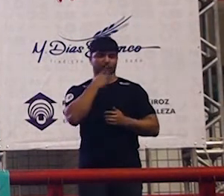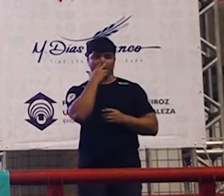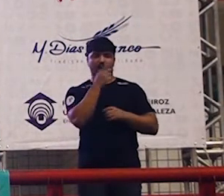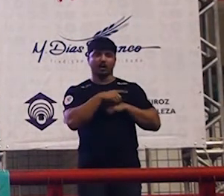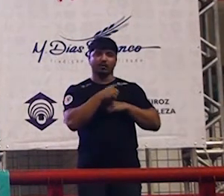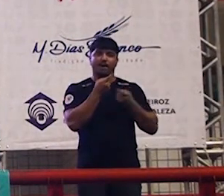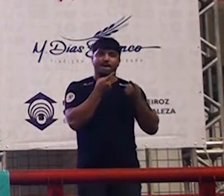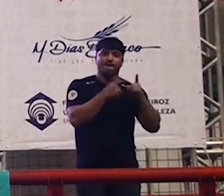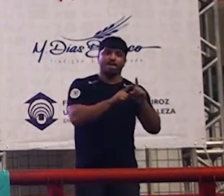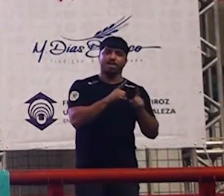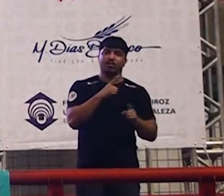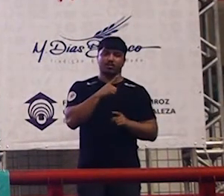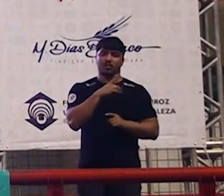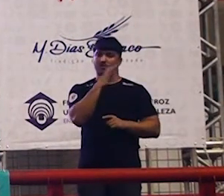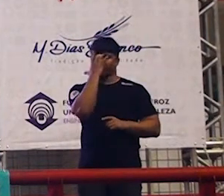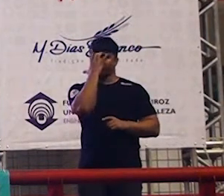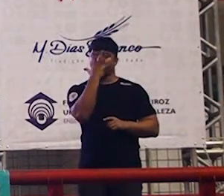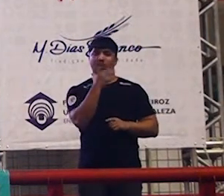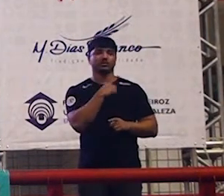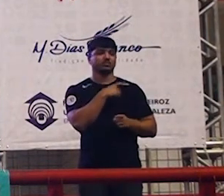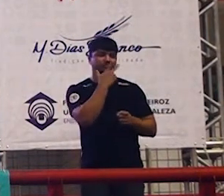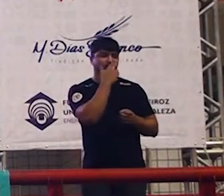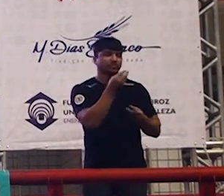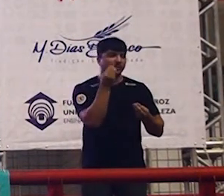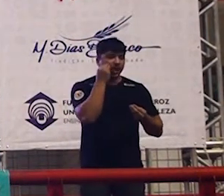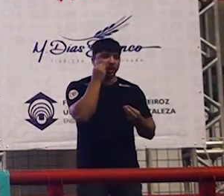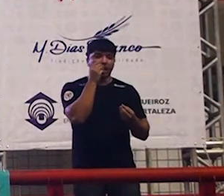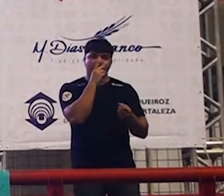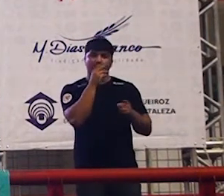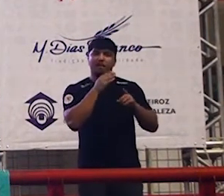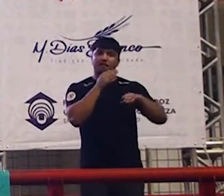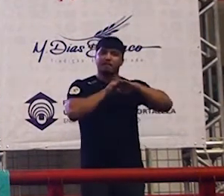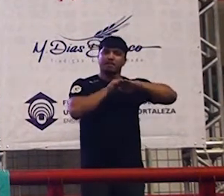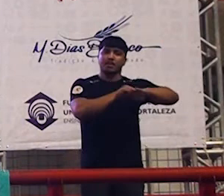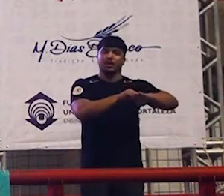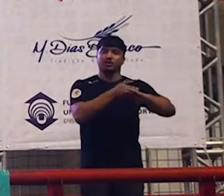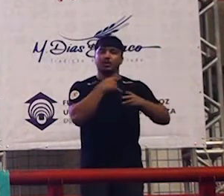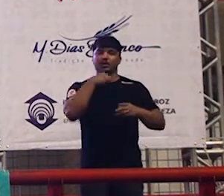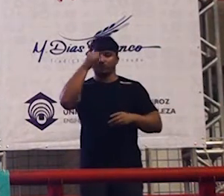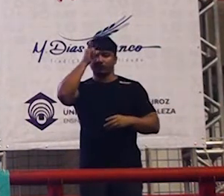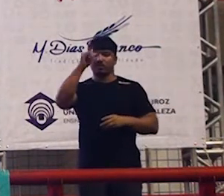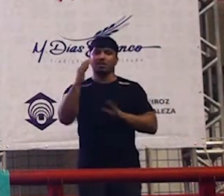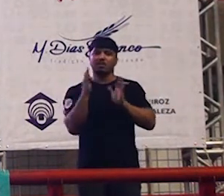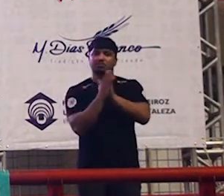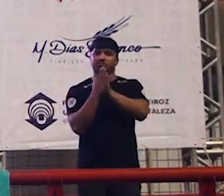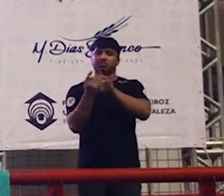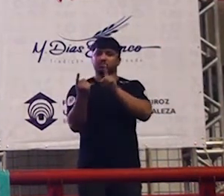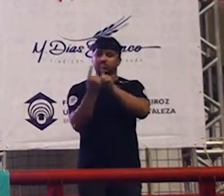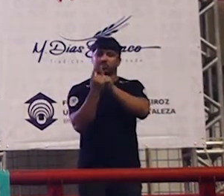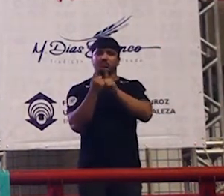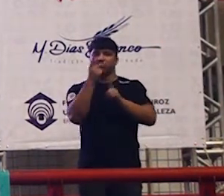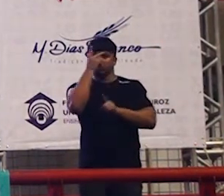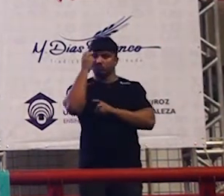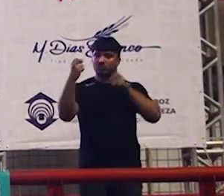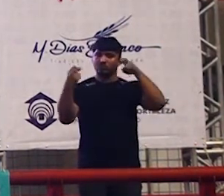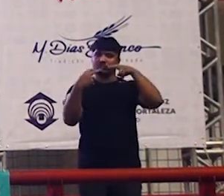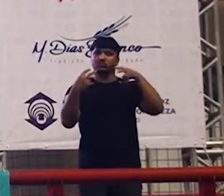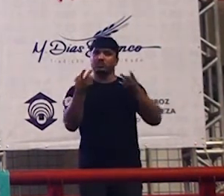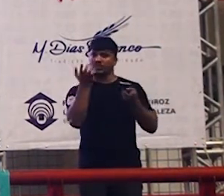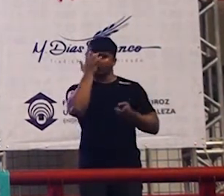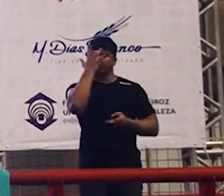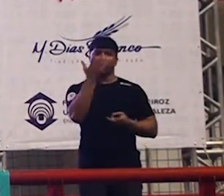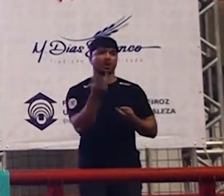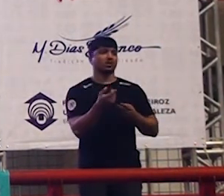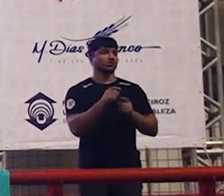ofender, você querer ferir, quando você não tem que enfrentar cara a cara, olho no olho, a reação do outro.